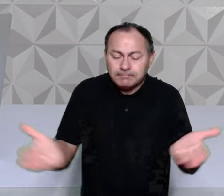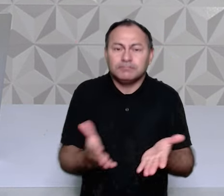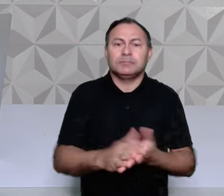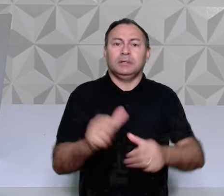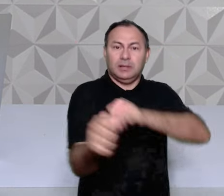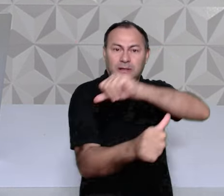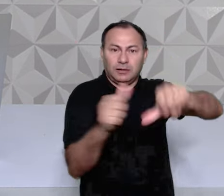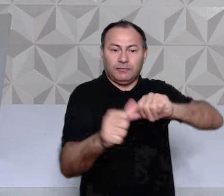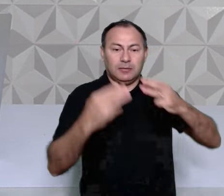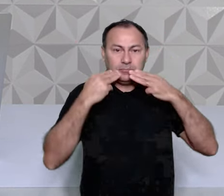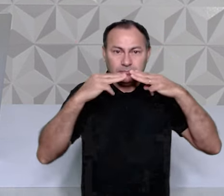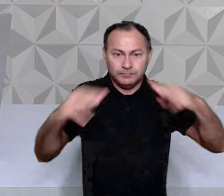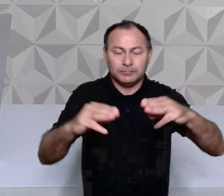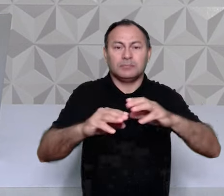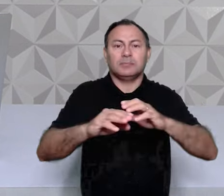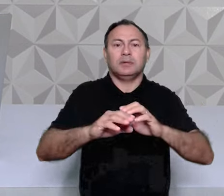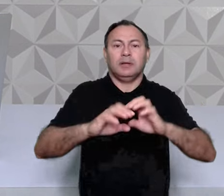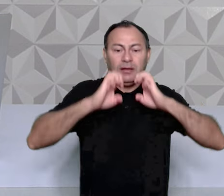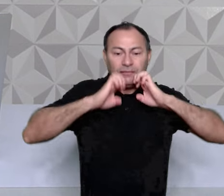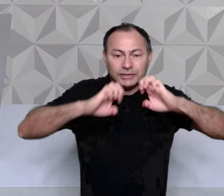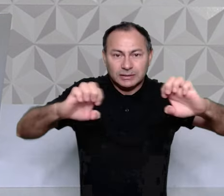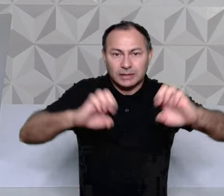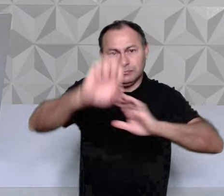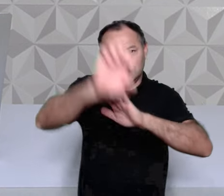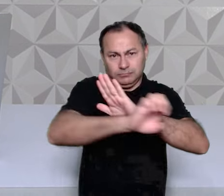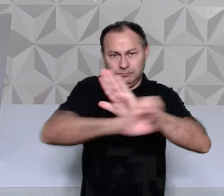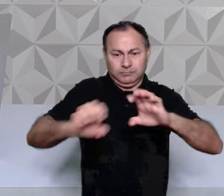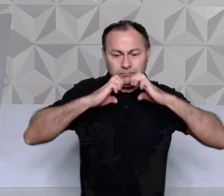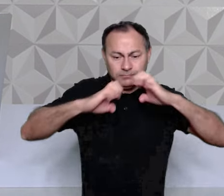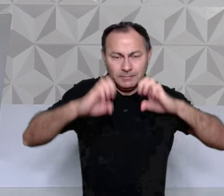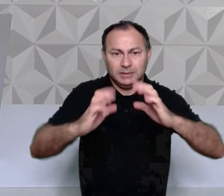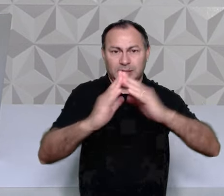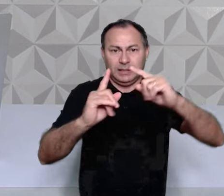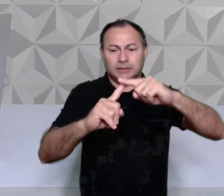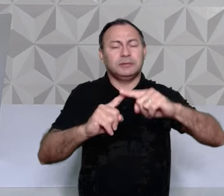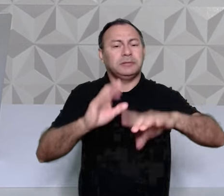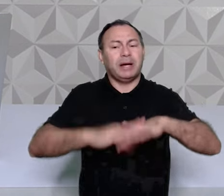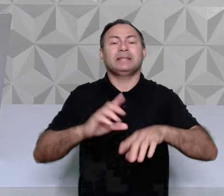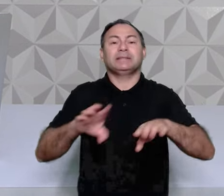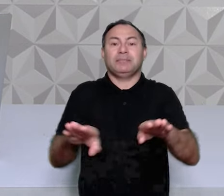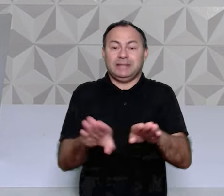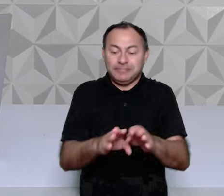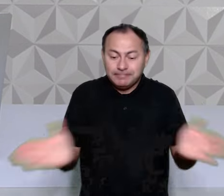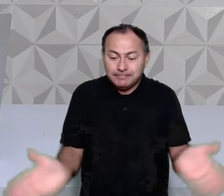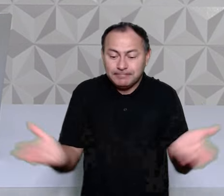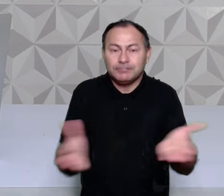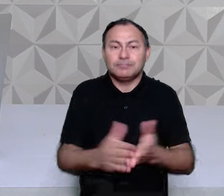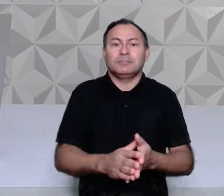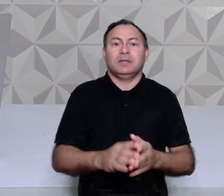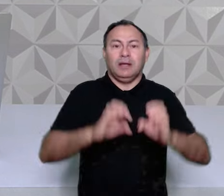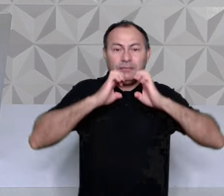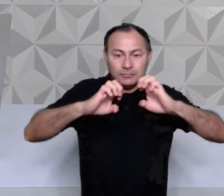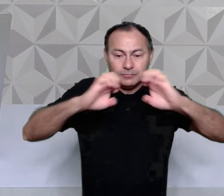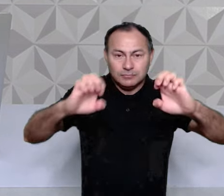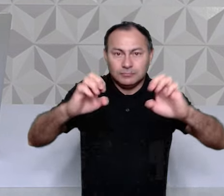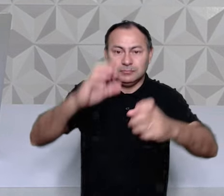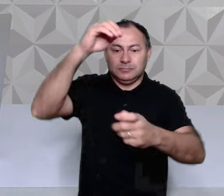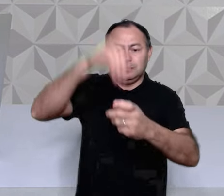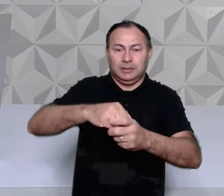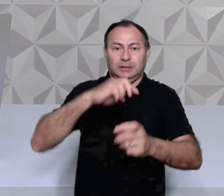estimular e renovar a missão evangelizadora da Igreja, mas, sobretudo, estimular a